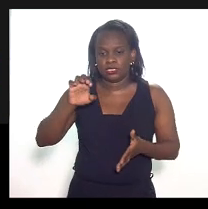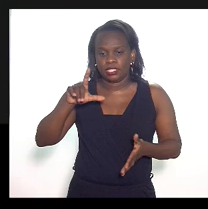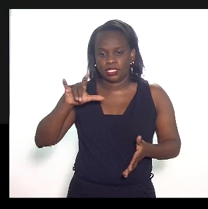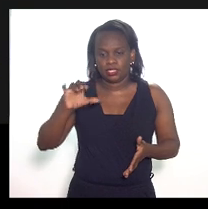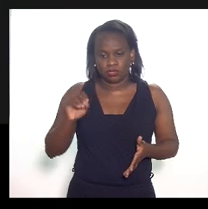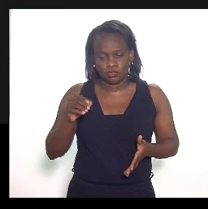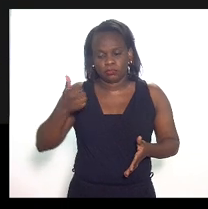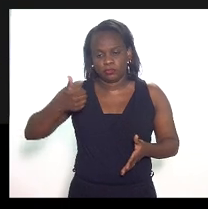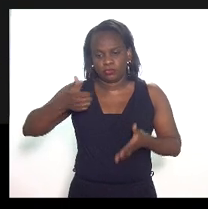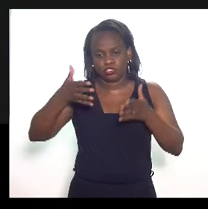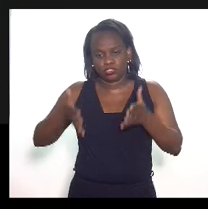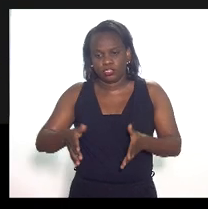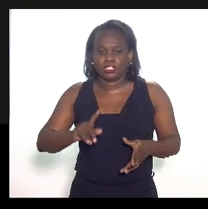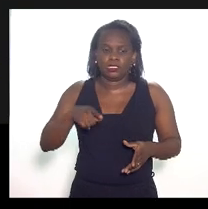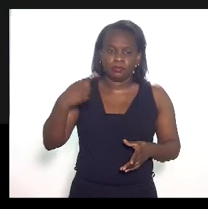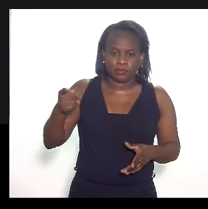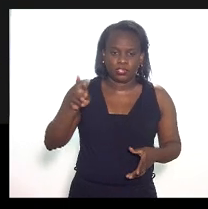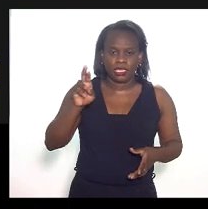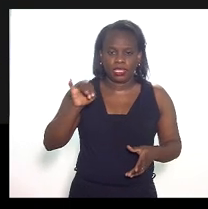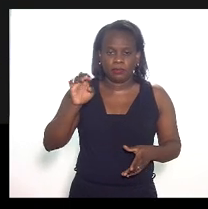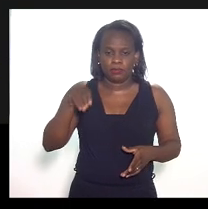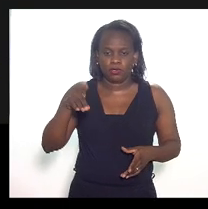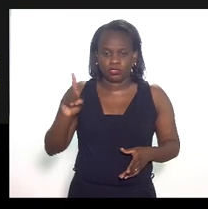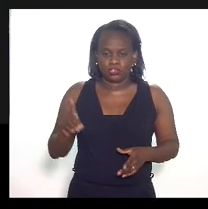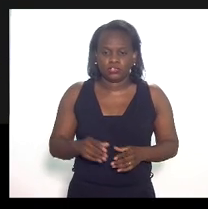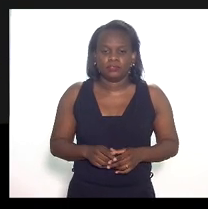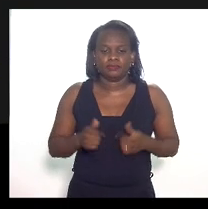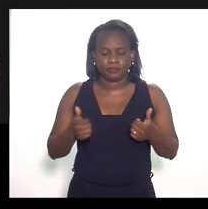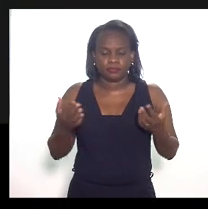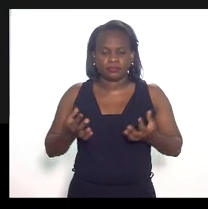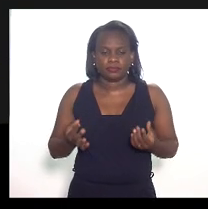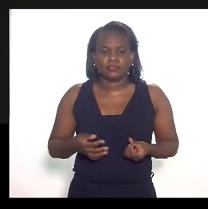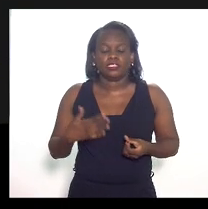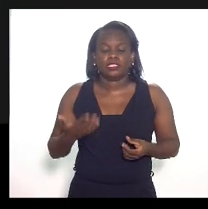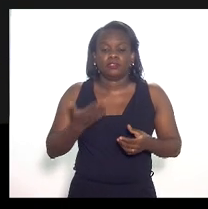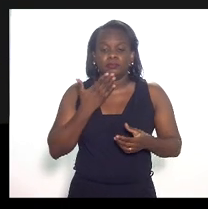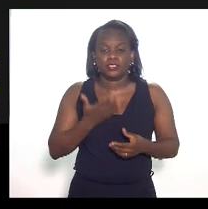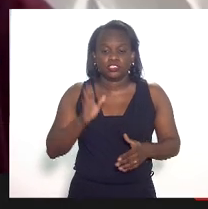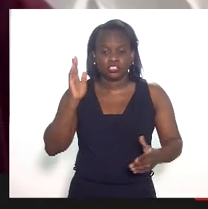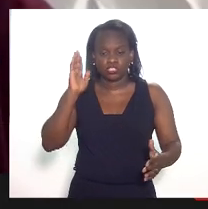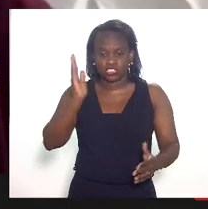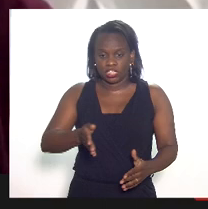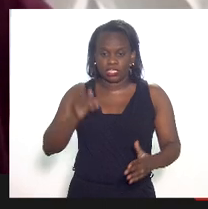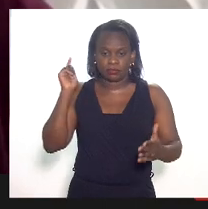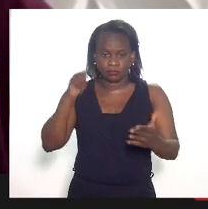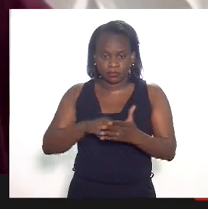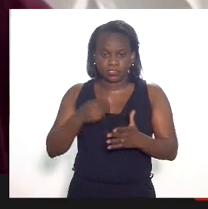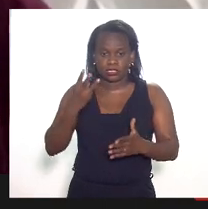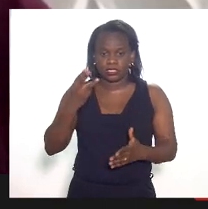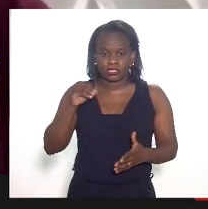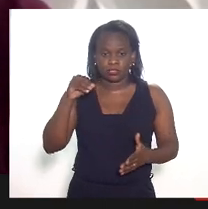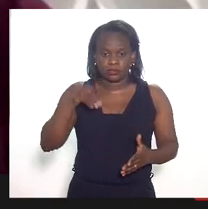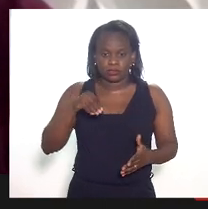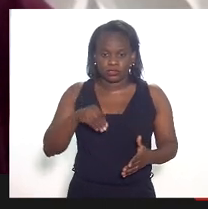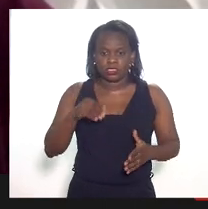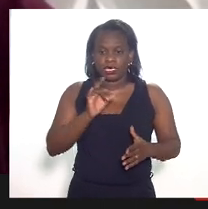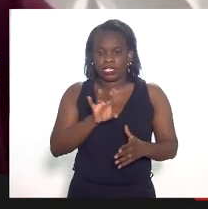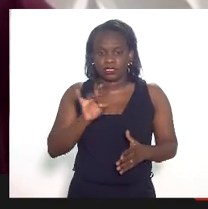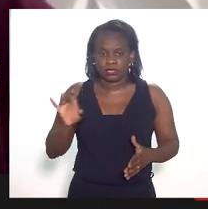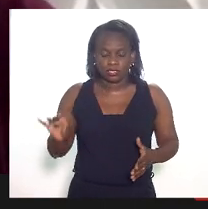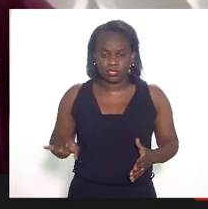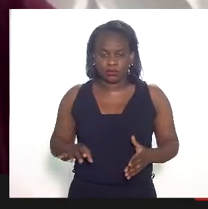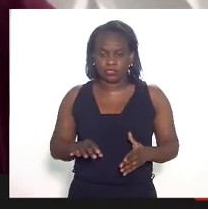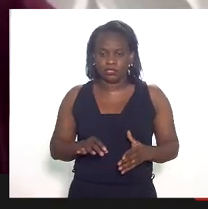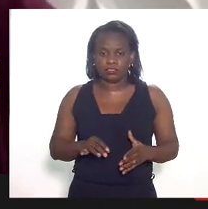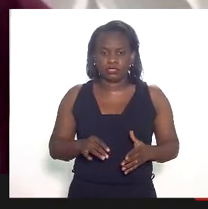foi o primeiro a chegar, então depois é a Bíblia, depois o Raimon, tá bom? Perfeito. Então, eu vou pedir objetividade, 30 minutos para cada pessoa, Conselho Nacional